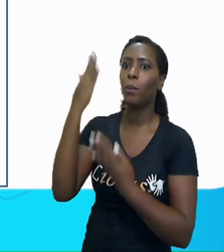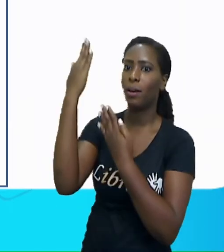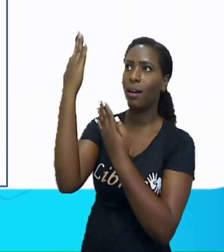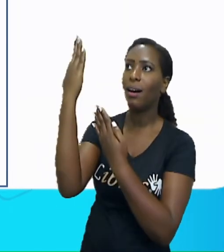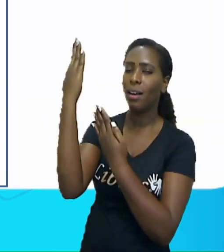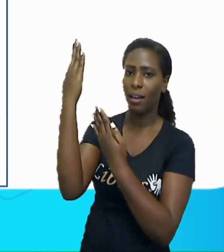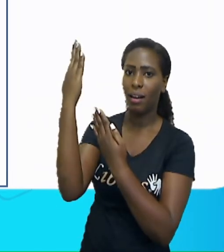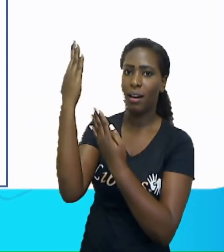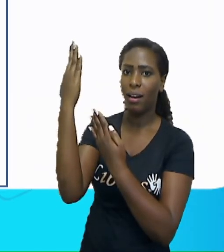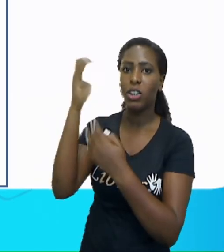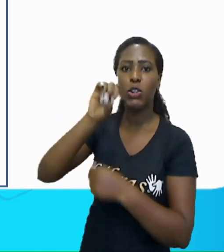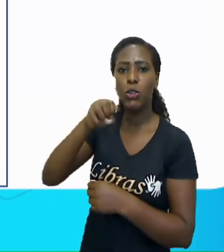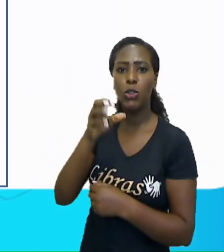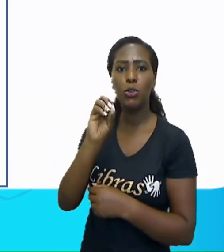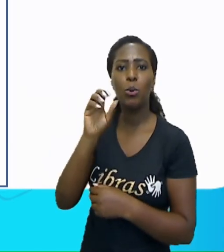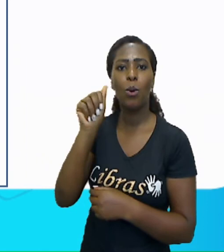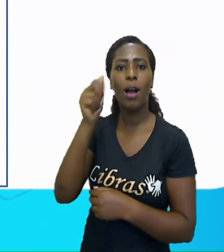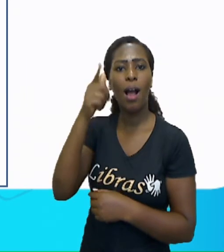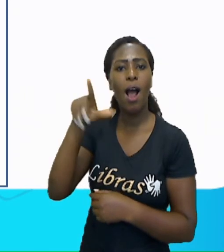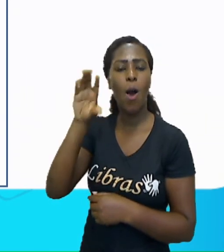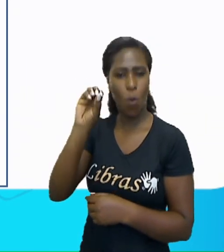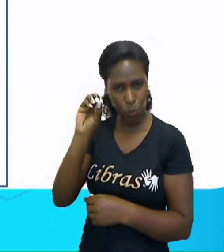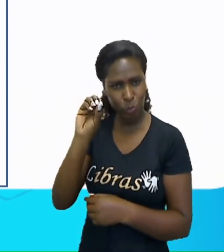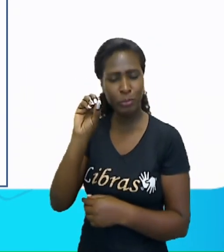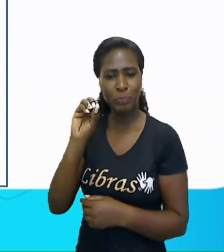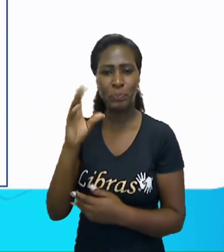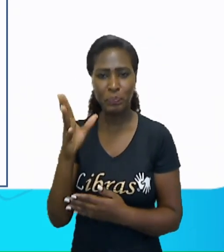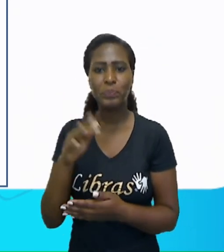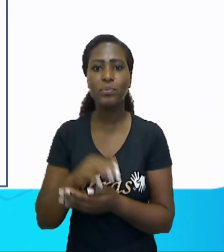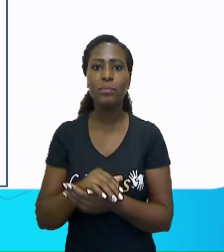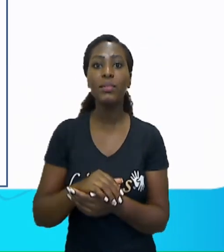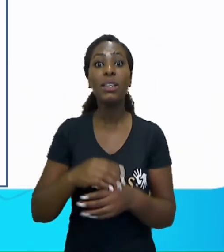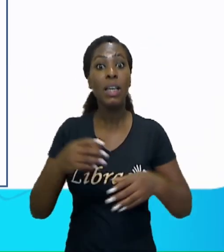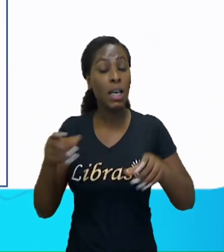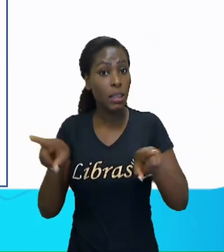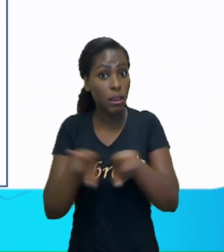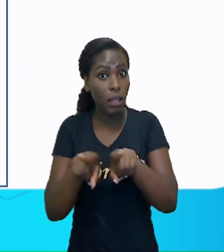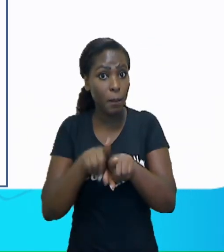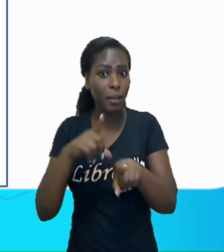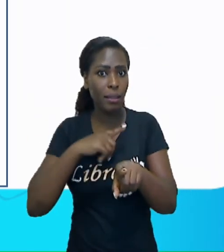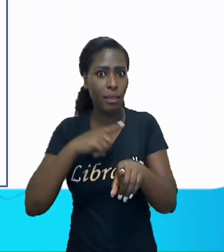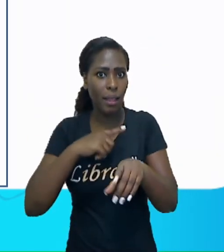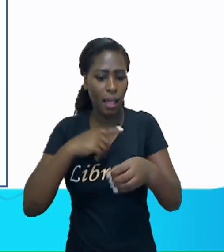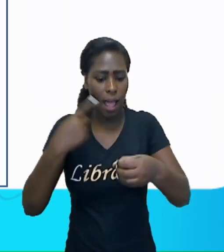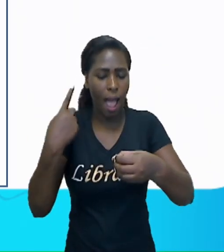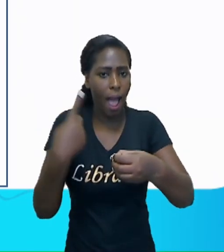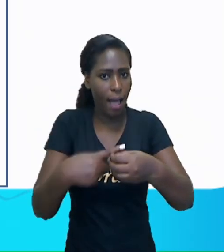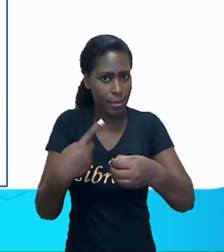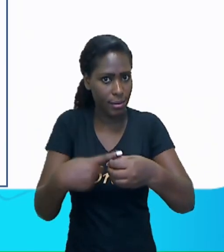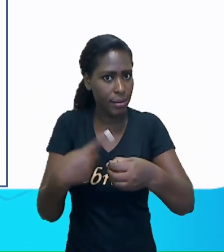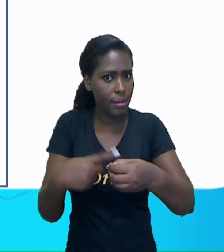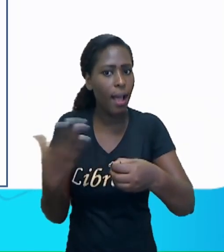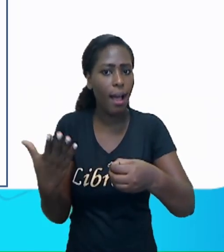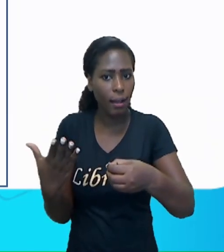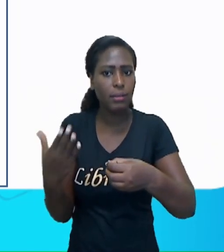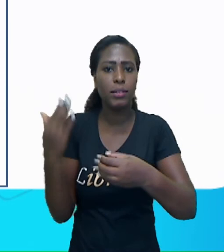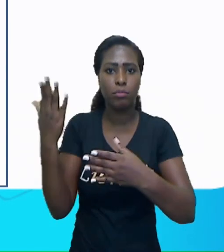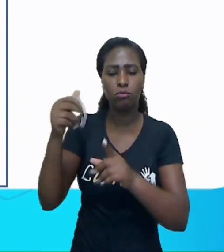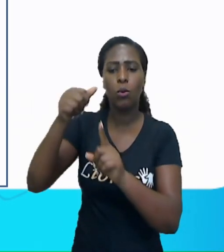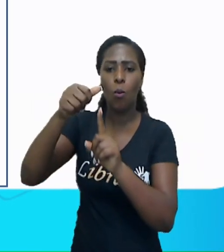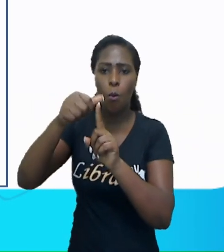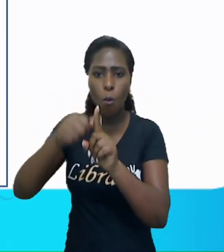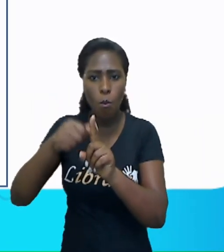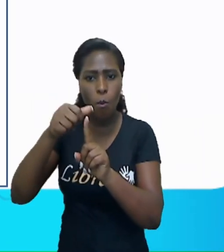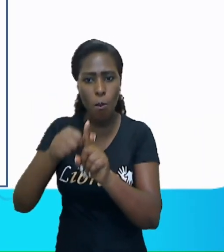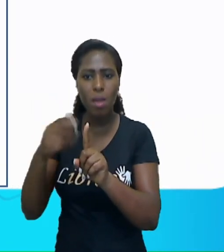da Costa. Recife, 14 de fevereiro de 2009. Prezado senhor, solicito